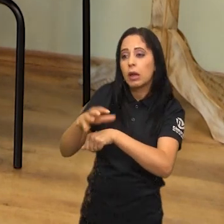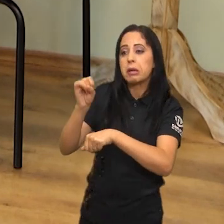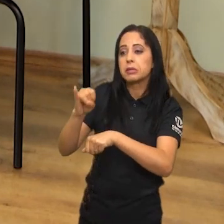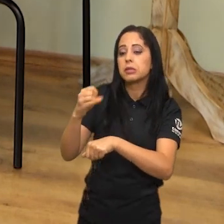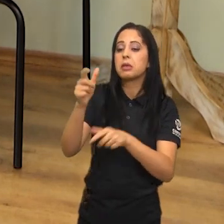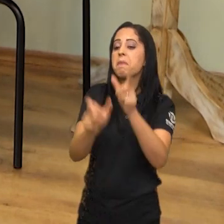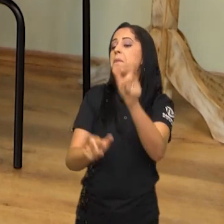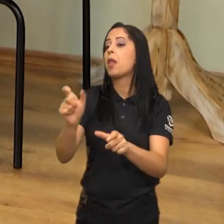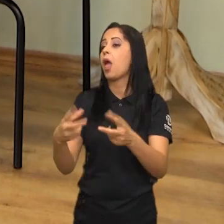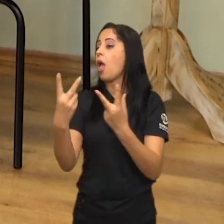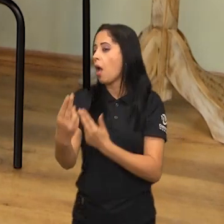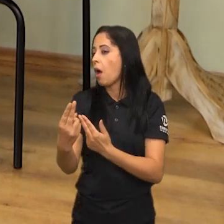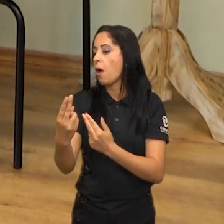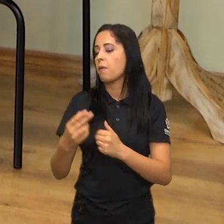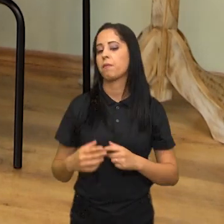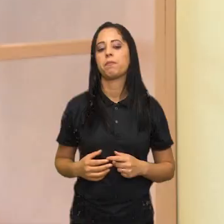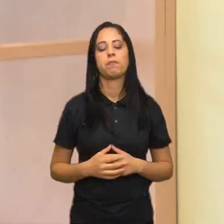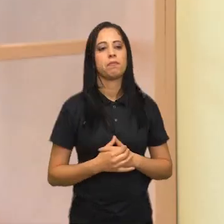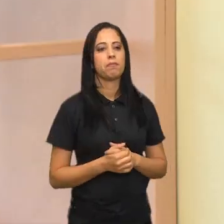problema agora?